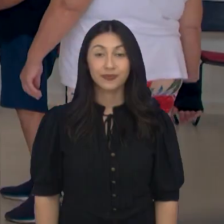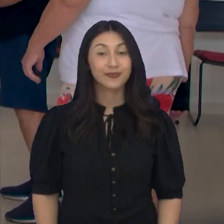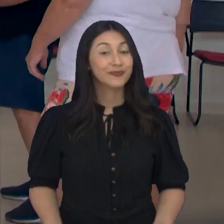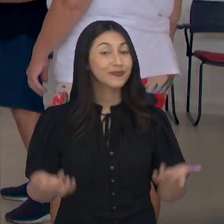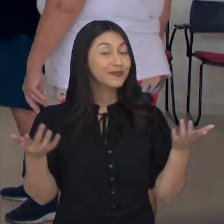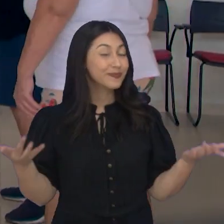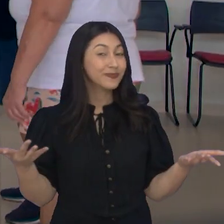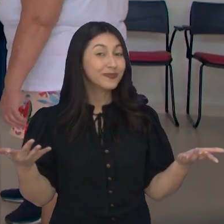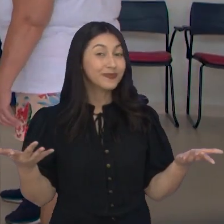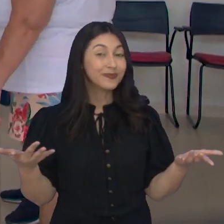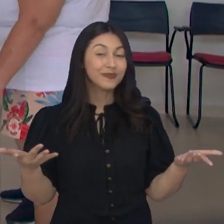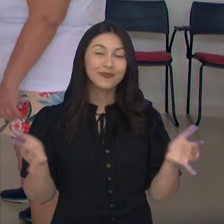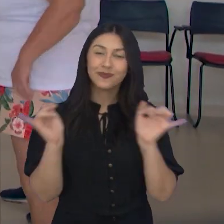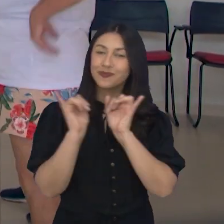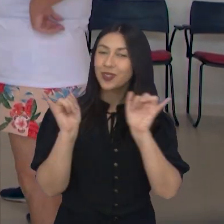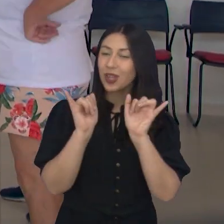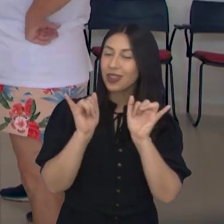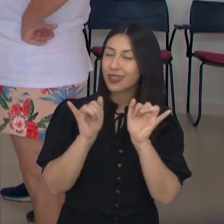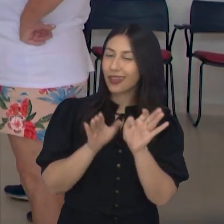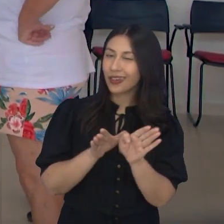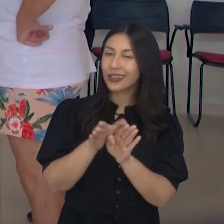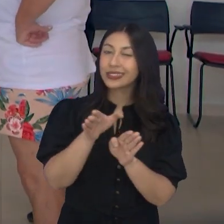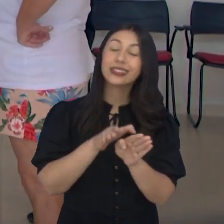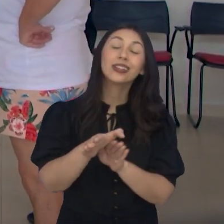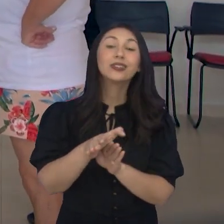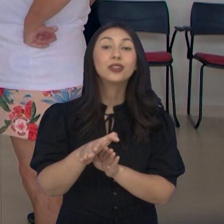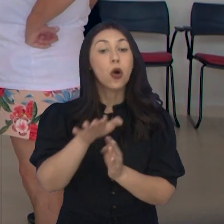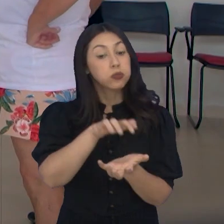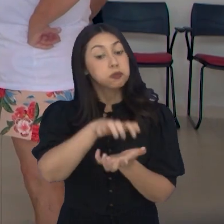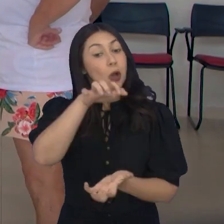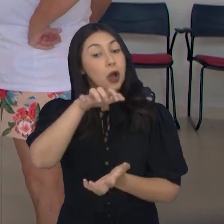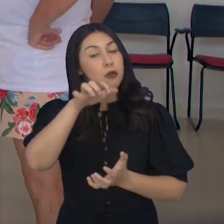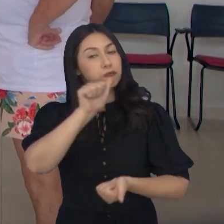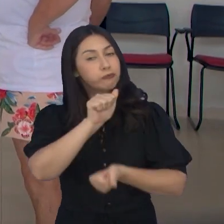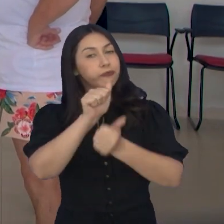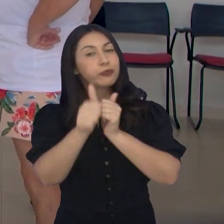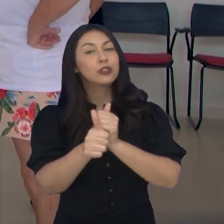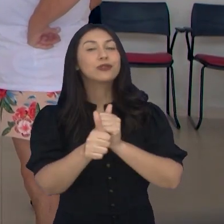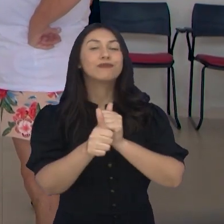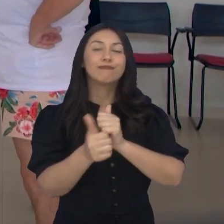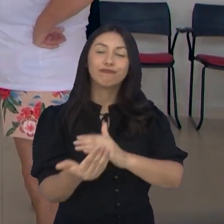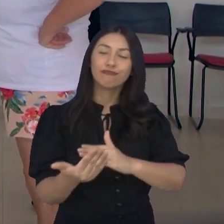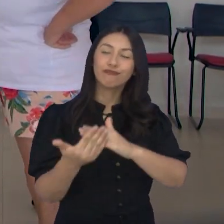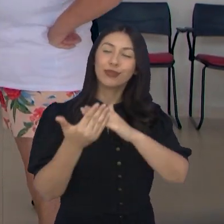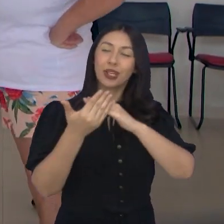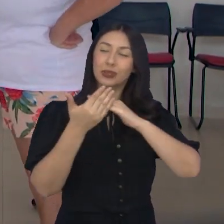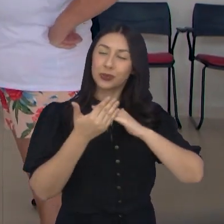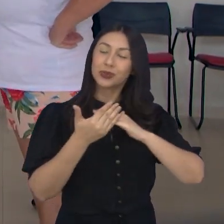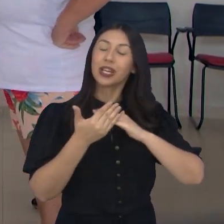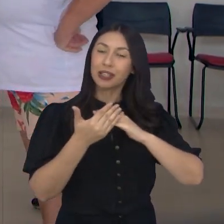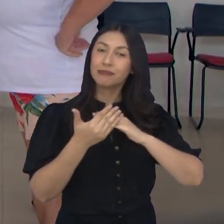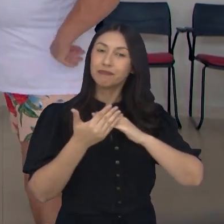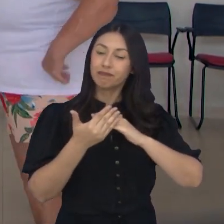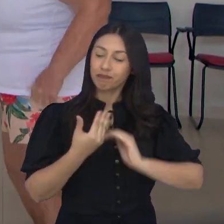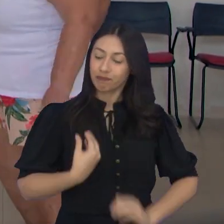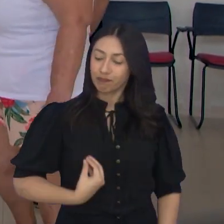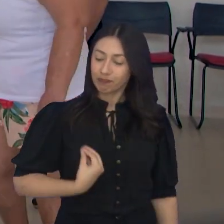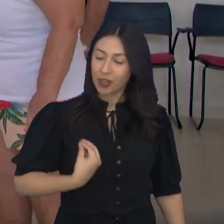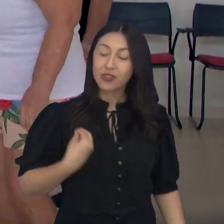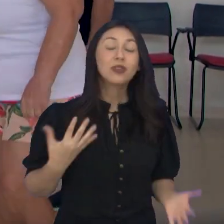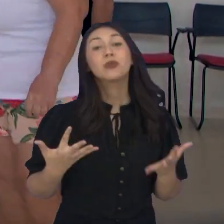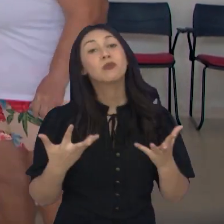Isso, Gi, fica aí o recado, né? Que o esporte na velhice vai além do exercício físico. É um investimento para uma qualidade de